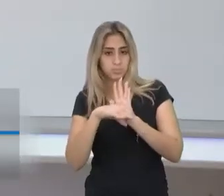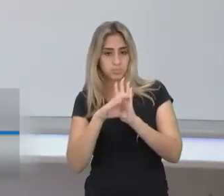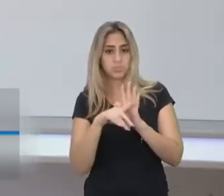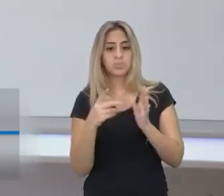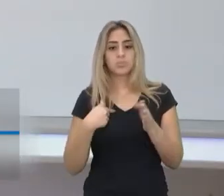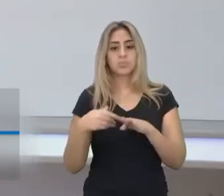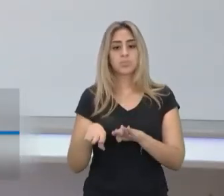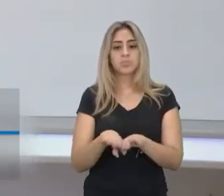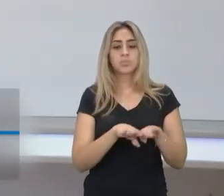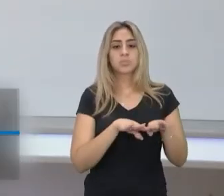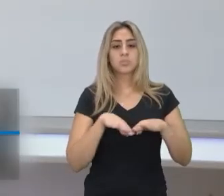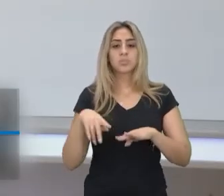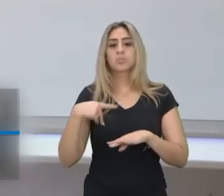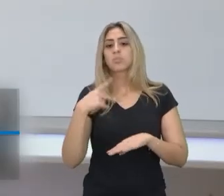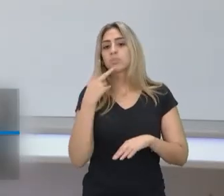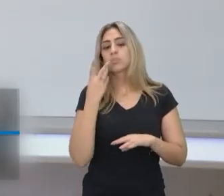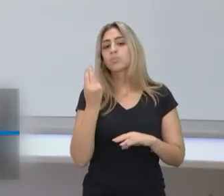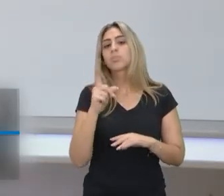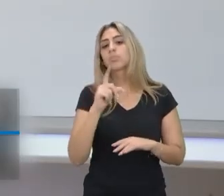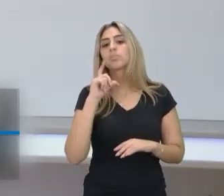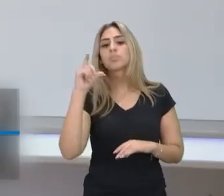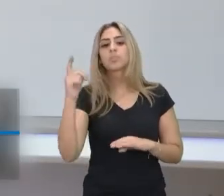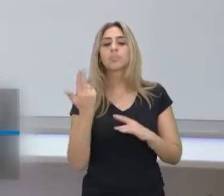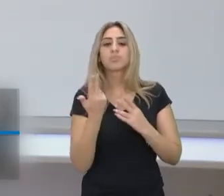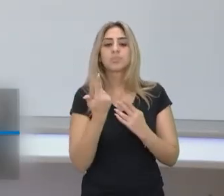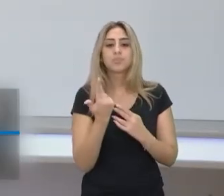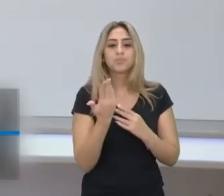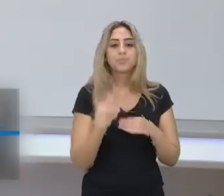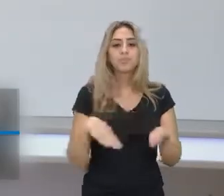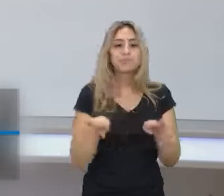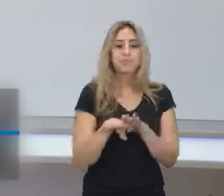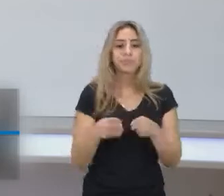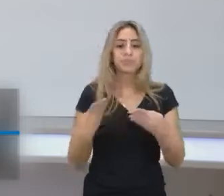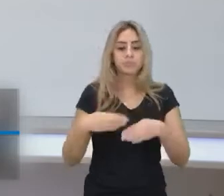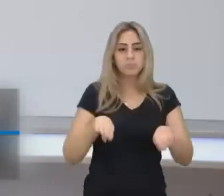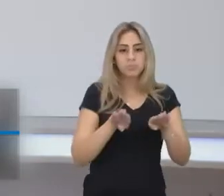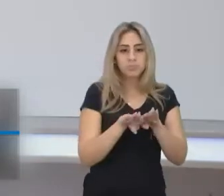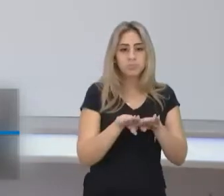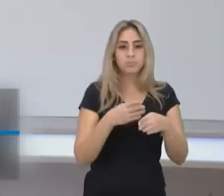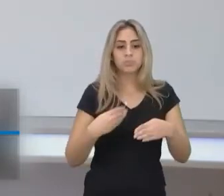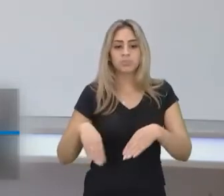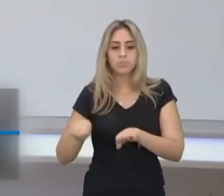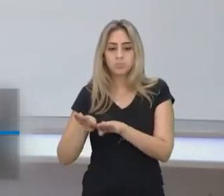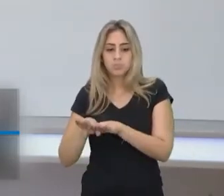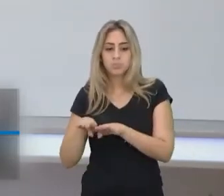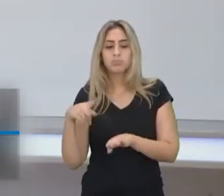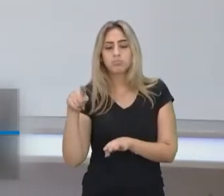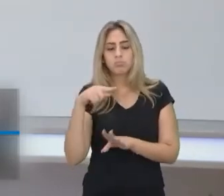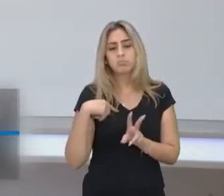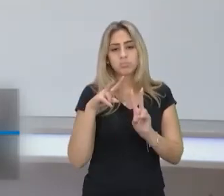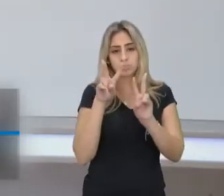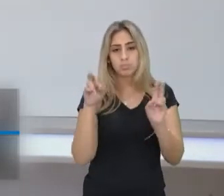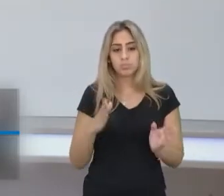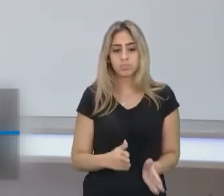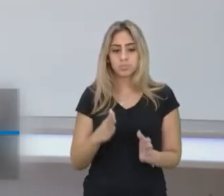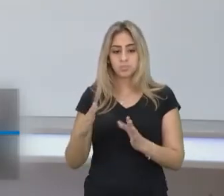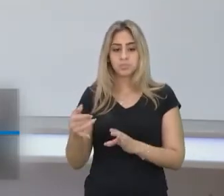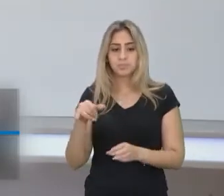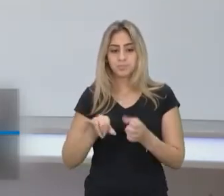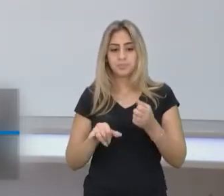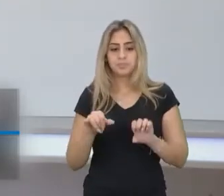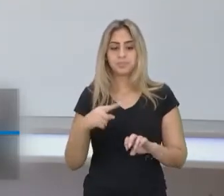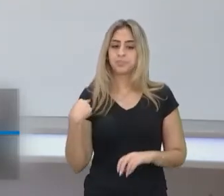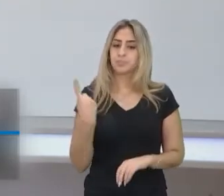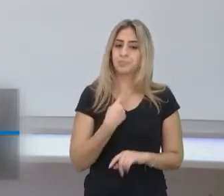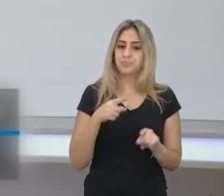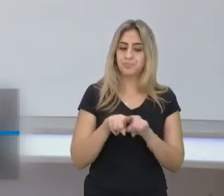equilíbrio, a gente falou muito nessa palavra igualdade, igualdade e igualdade. Na parte do equilíbrio químico, a gente